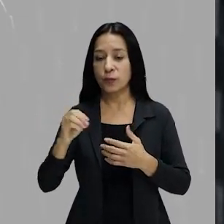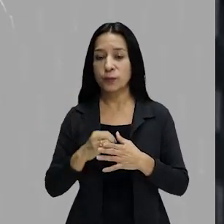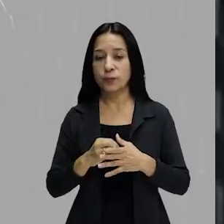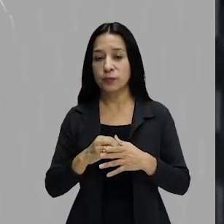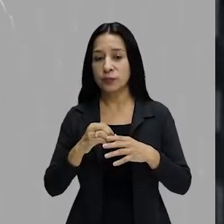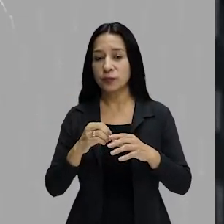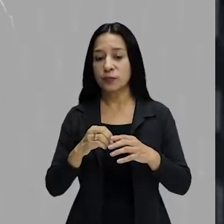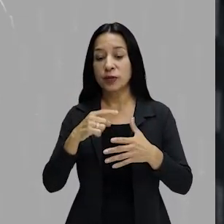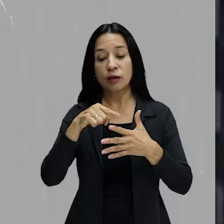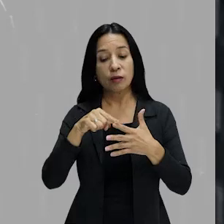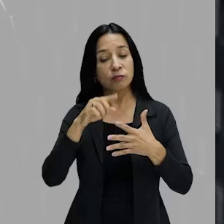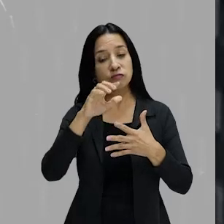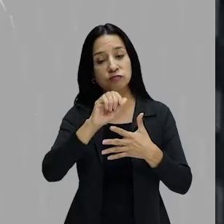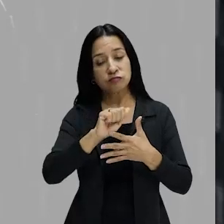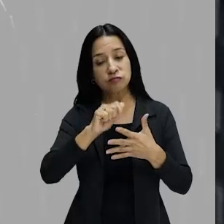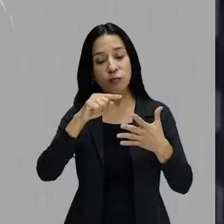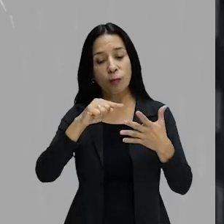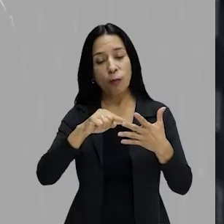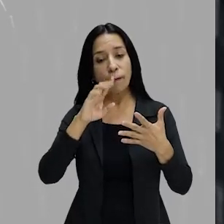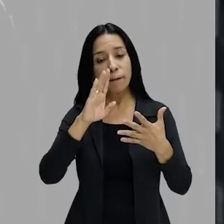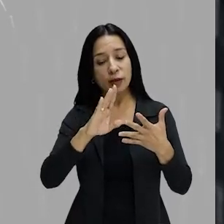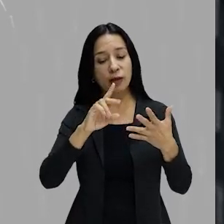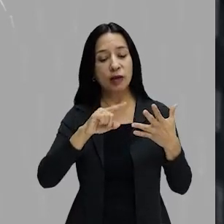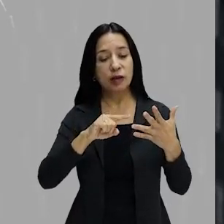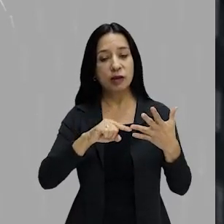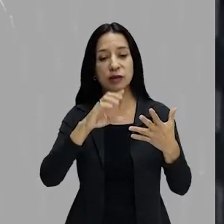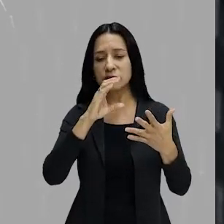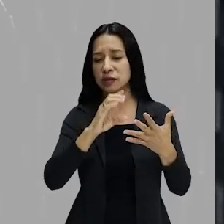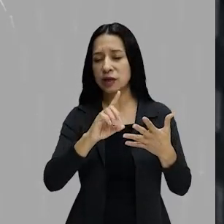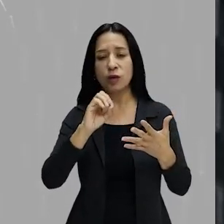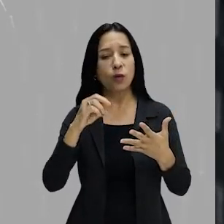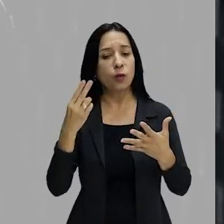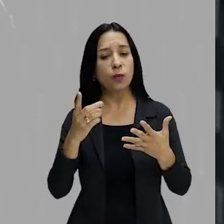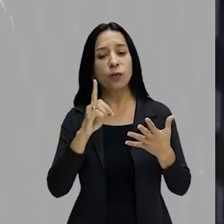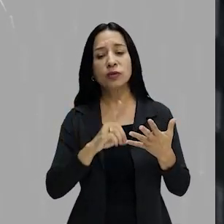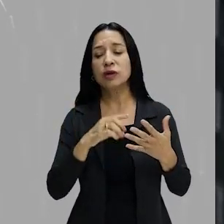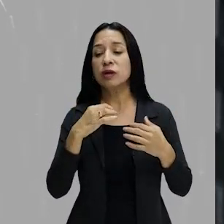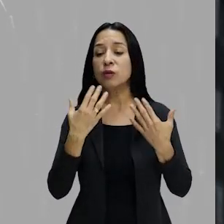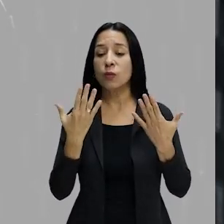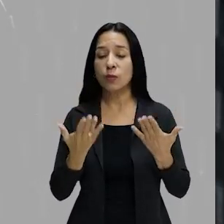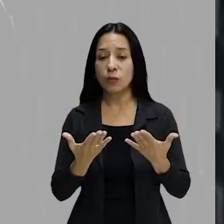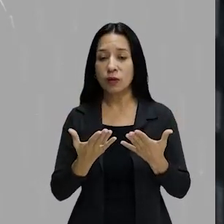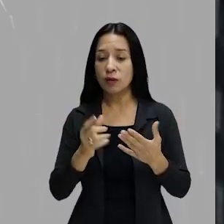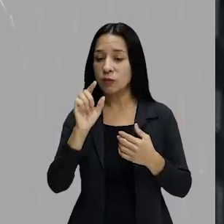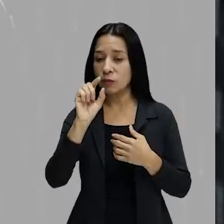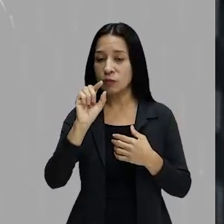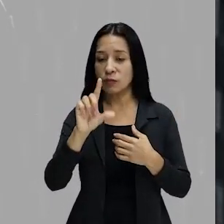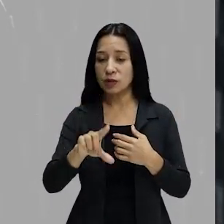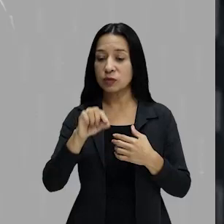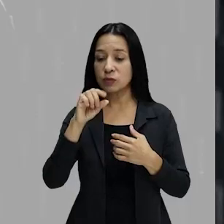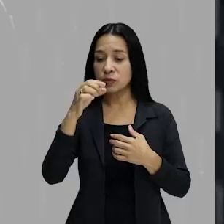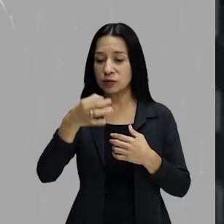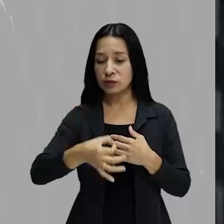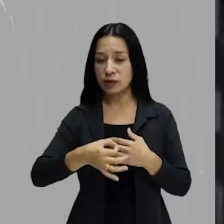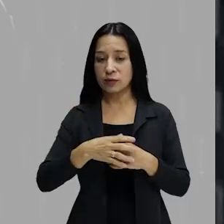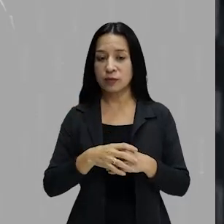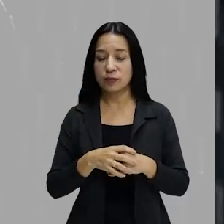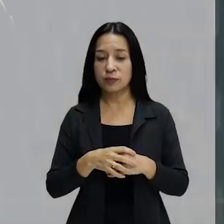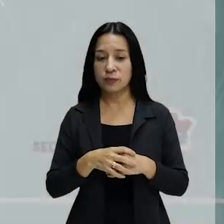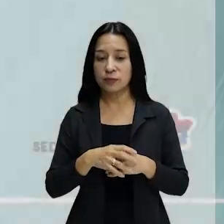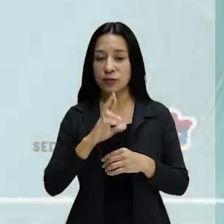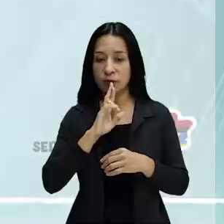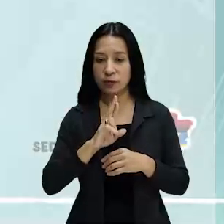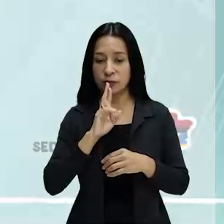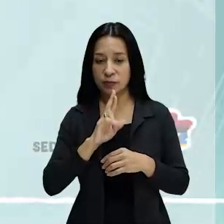B, letra C ou letra D. E aí, qual delas é a